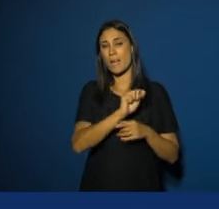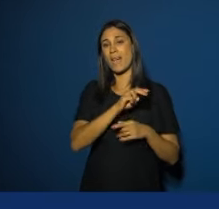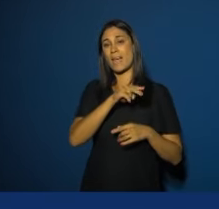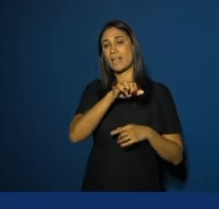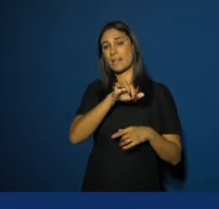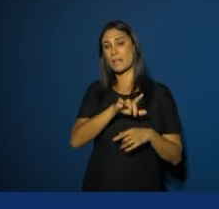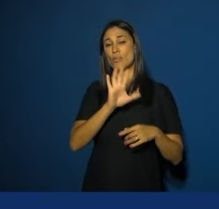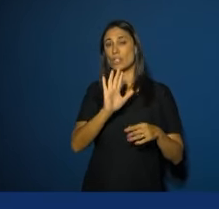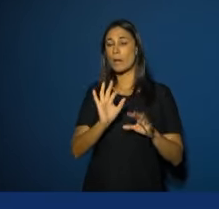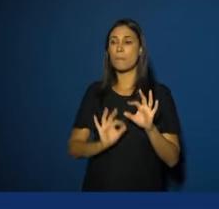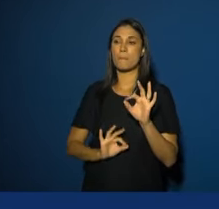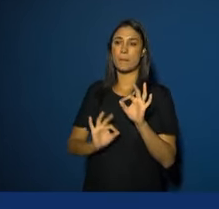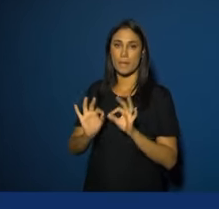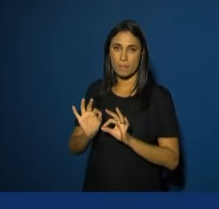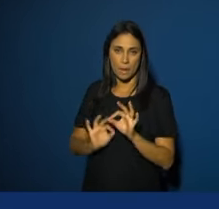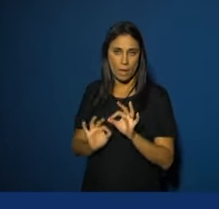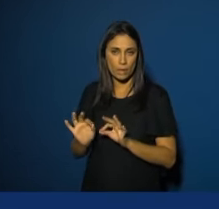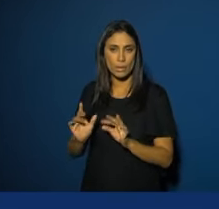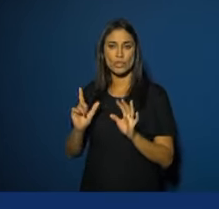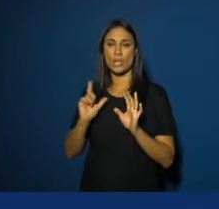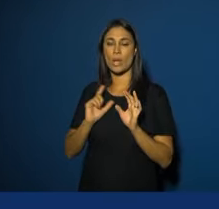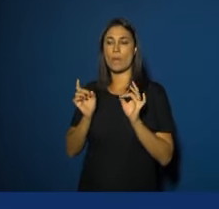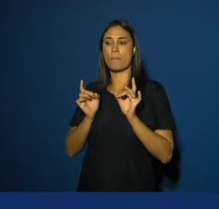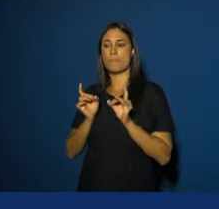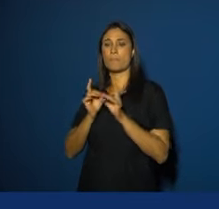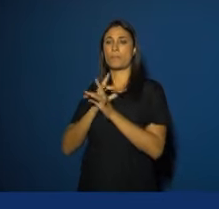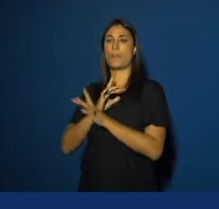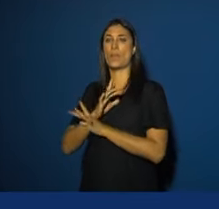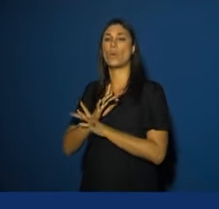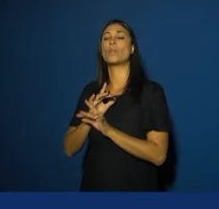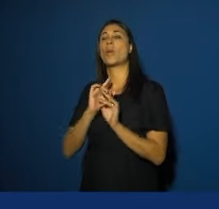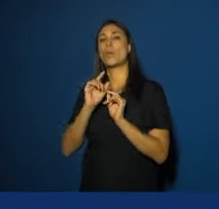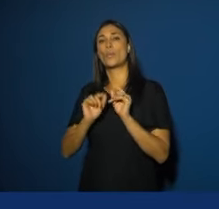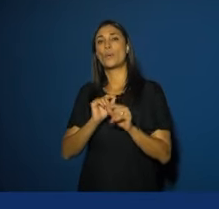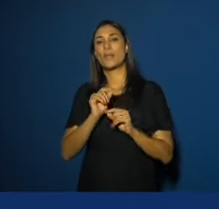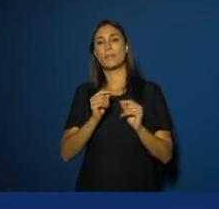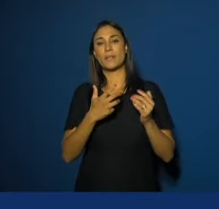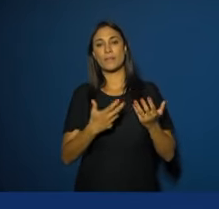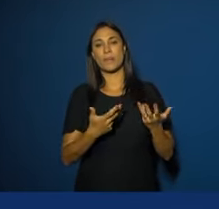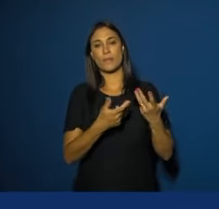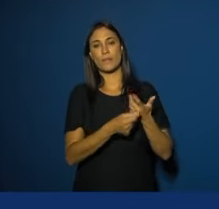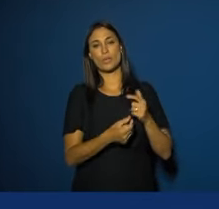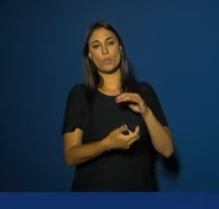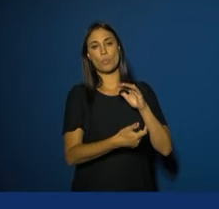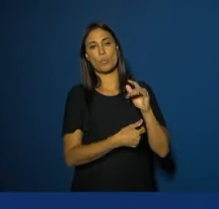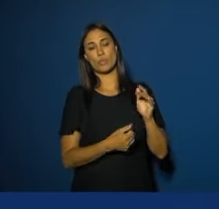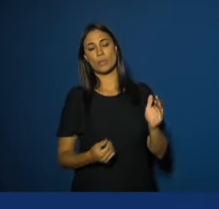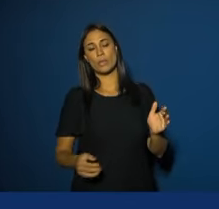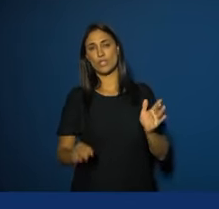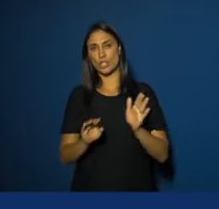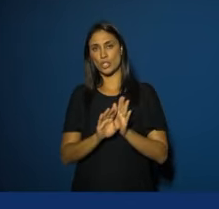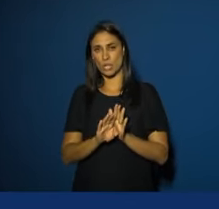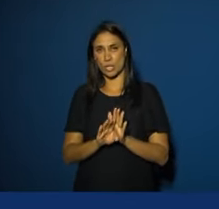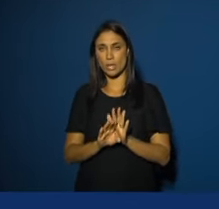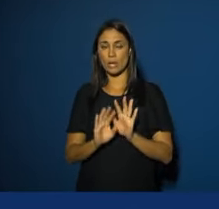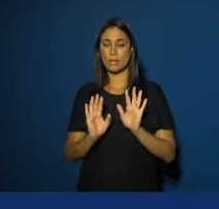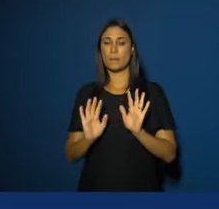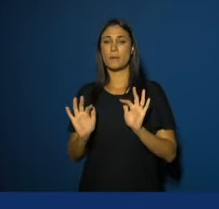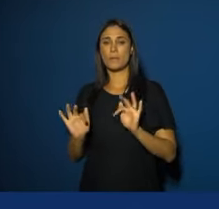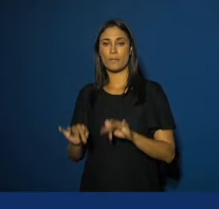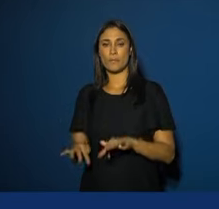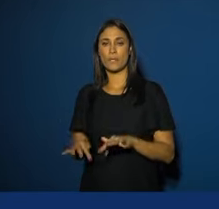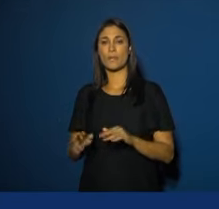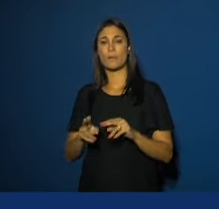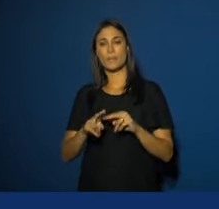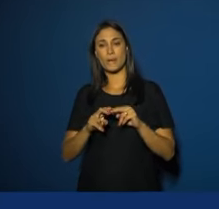está preparando, está com a regulamentação preparada para esse maravilhoso mundo novo que chega. E aí, por fim, e